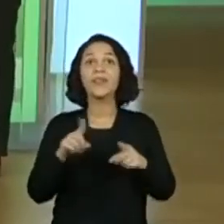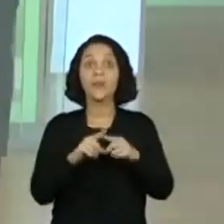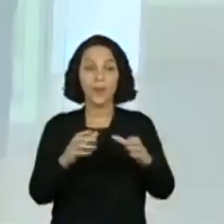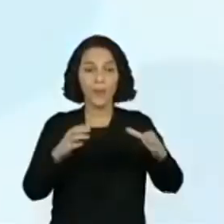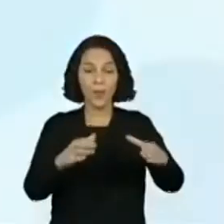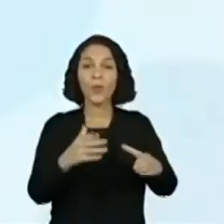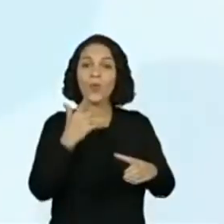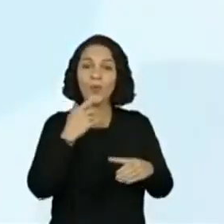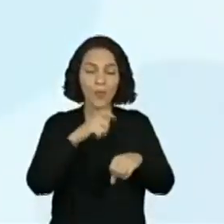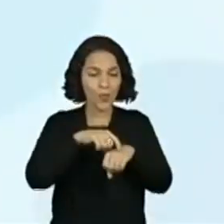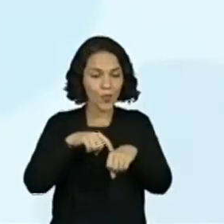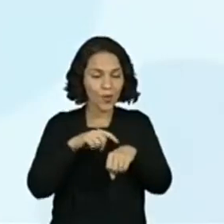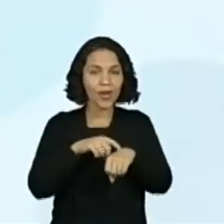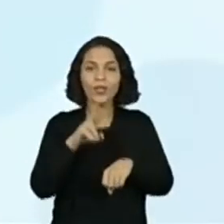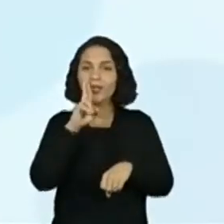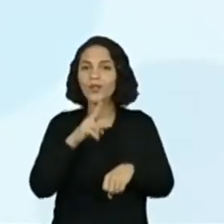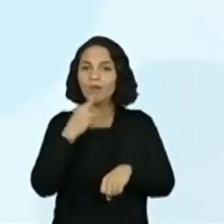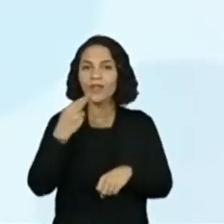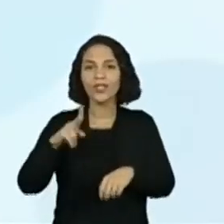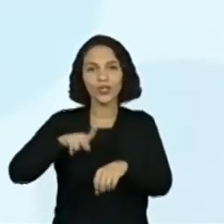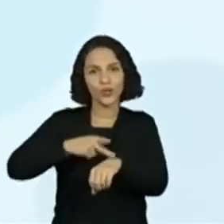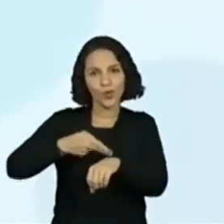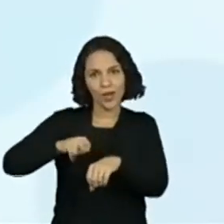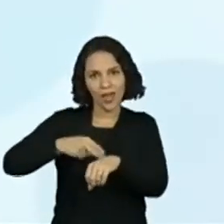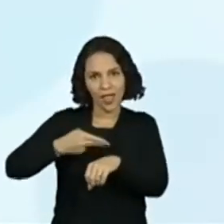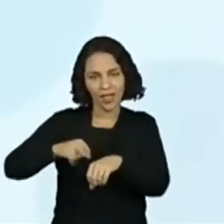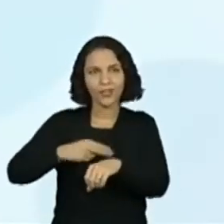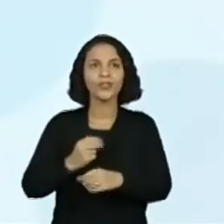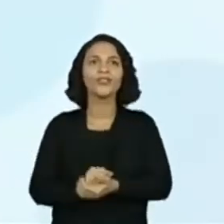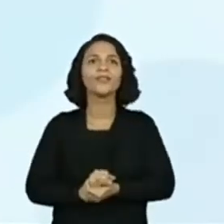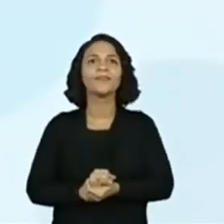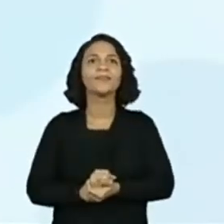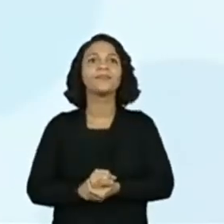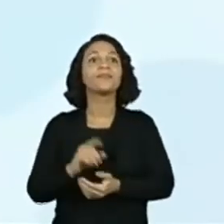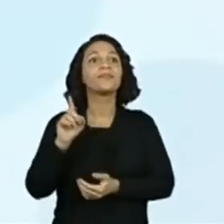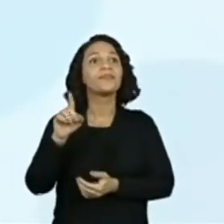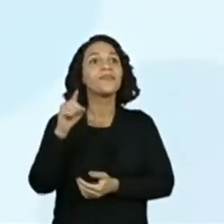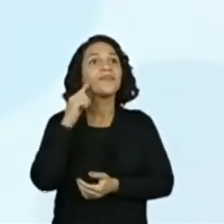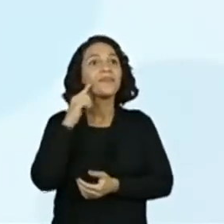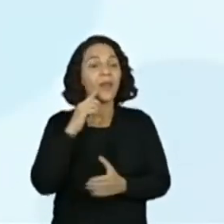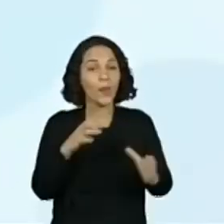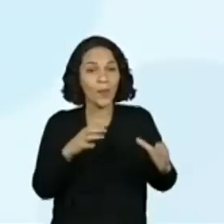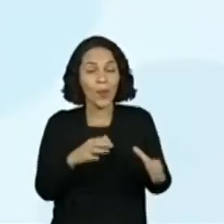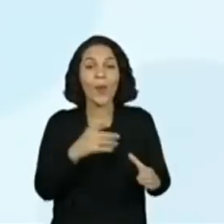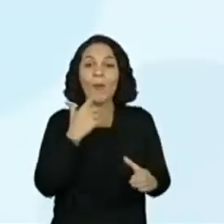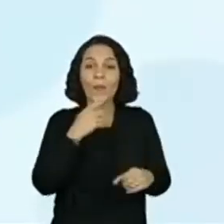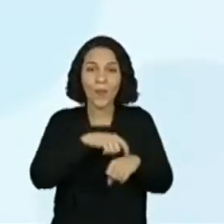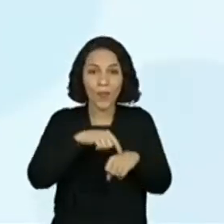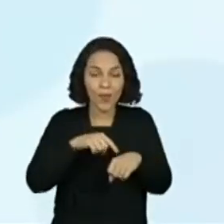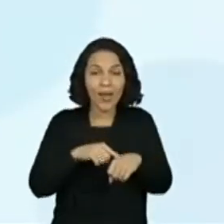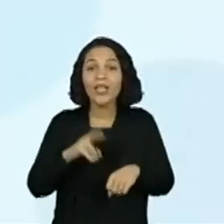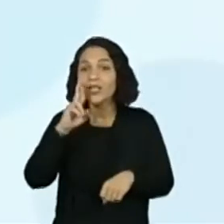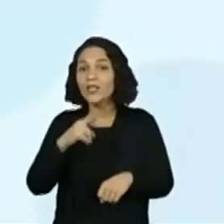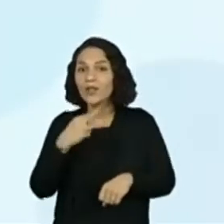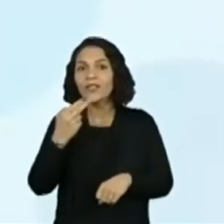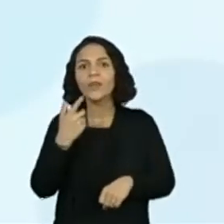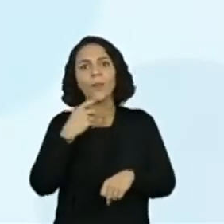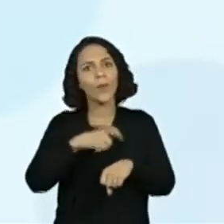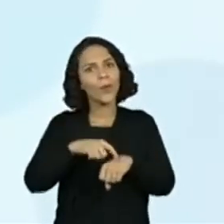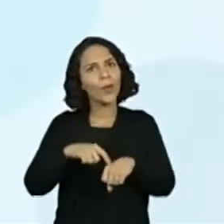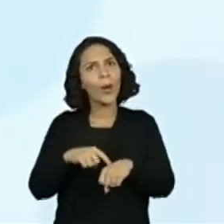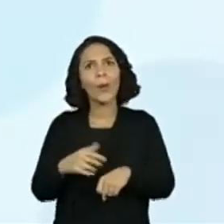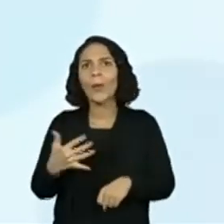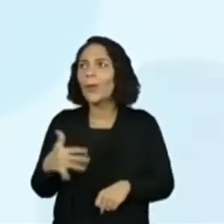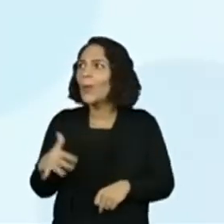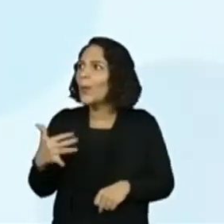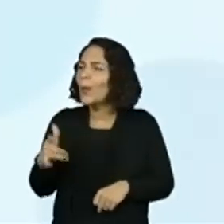de chocolate. Bolo de morango com sorvete de morango. muito morango, que